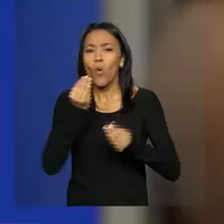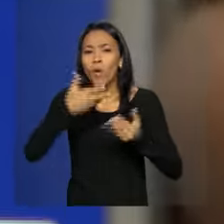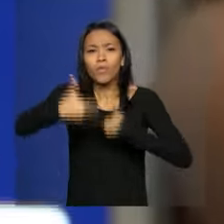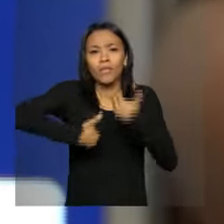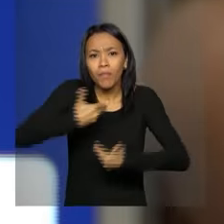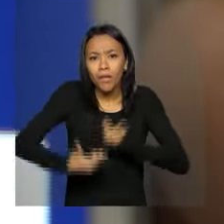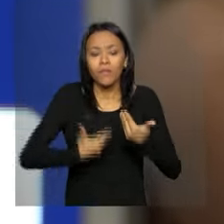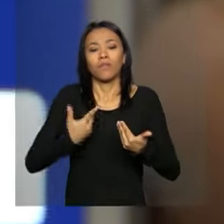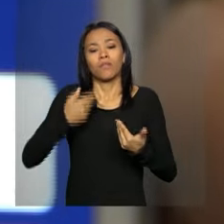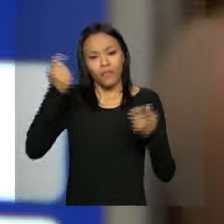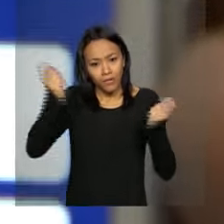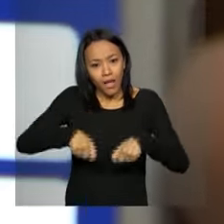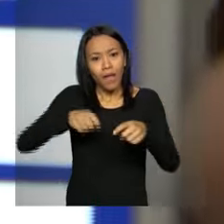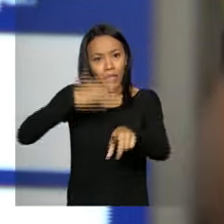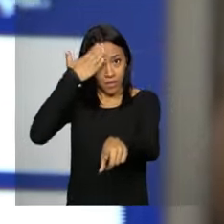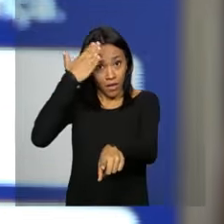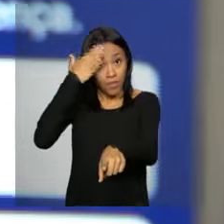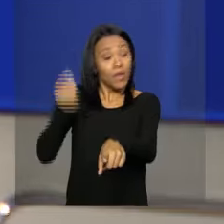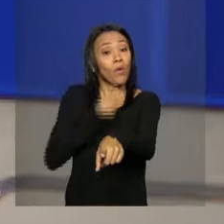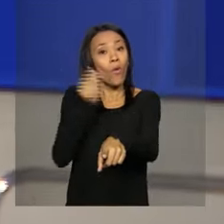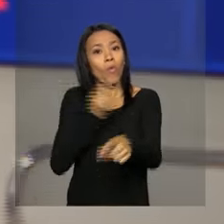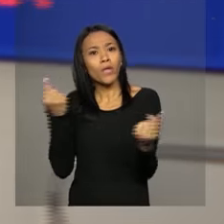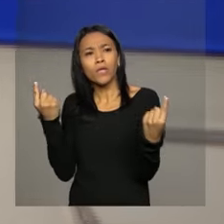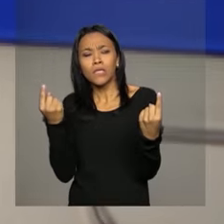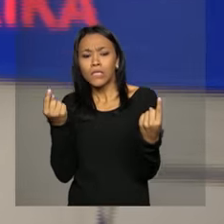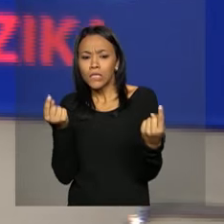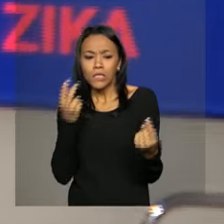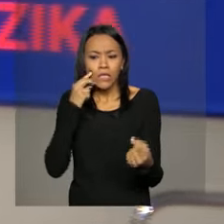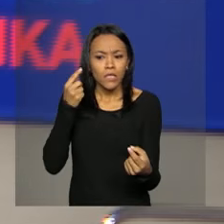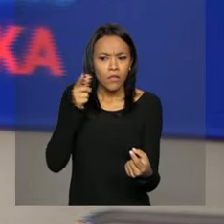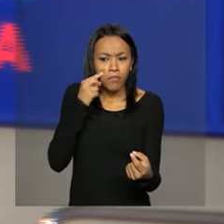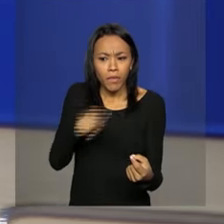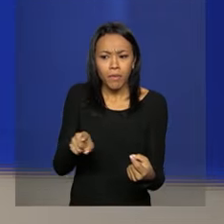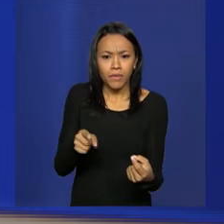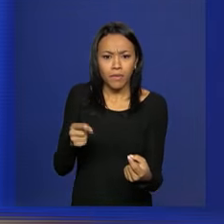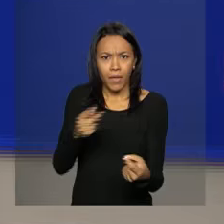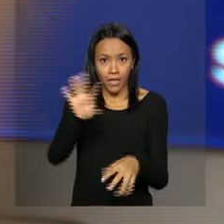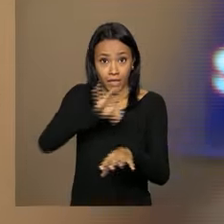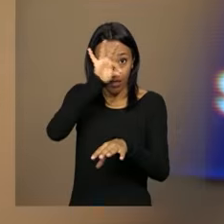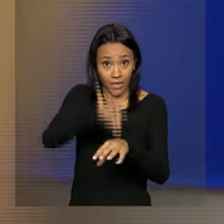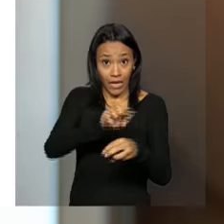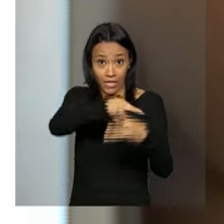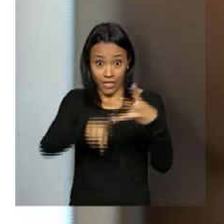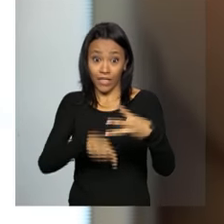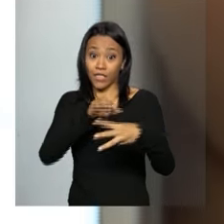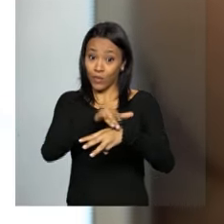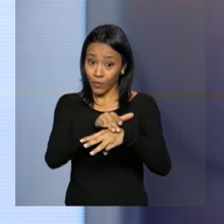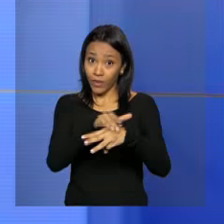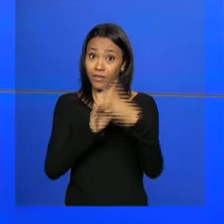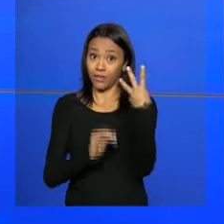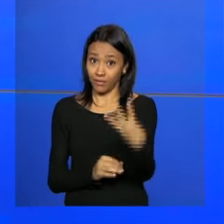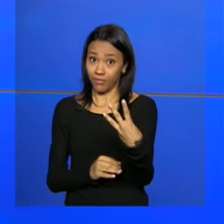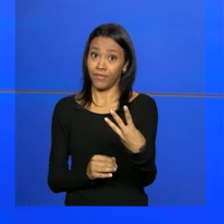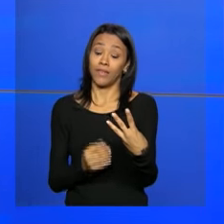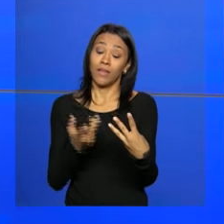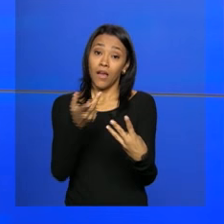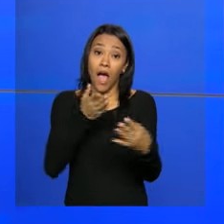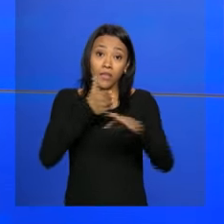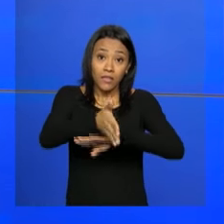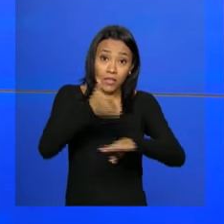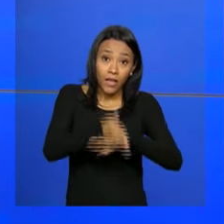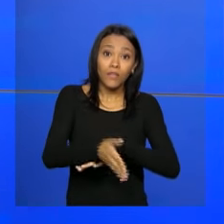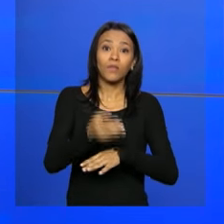É possível saber como combater o Aedes aegypti, que também transmite a dengue e a febre chikungunya. O acesso